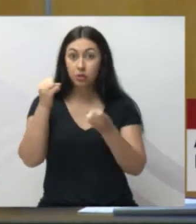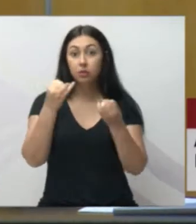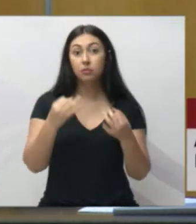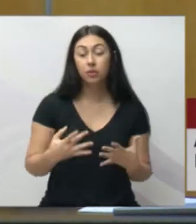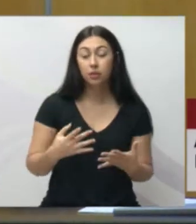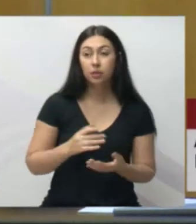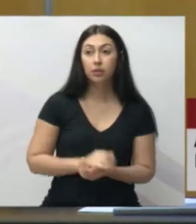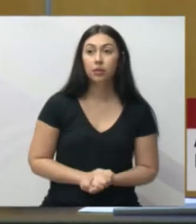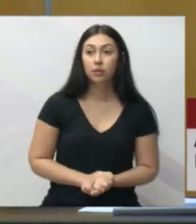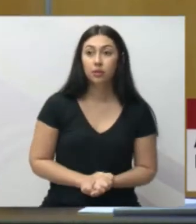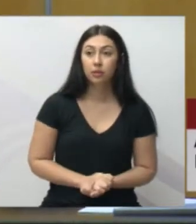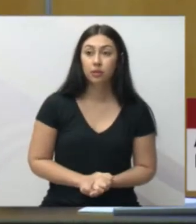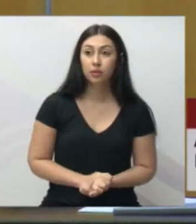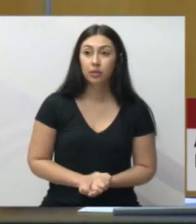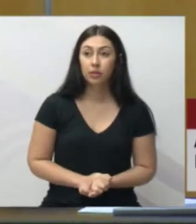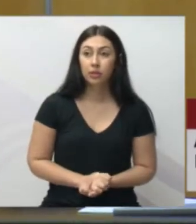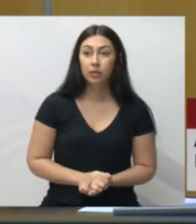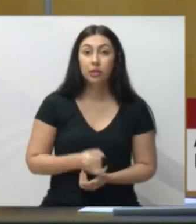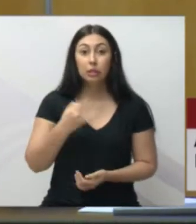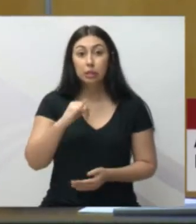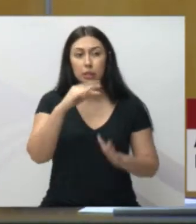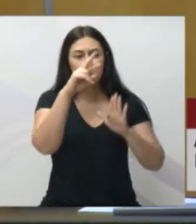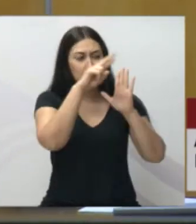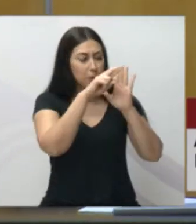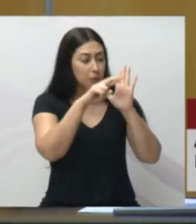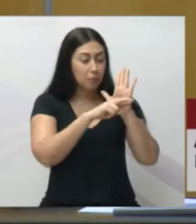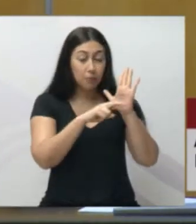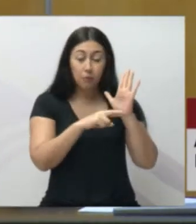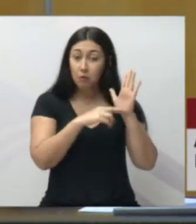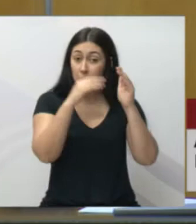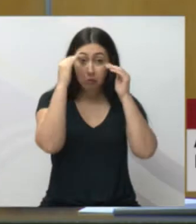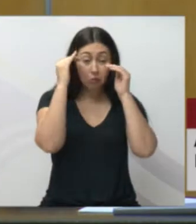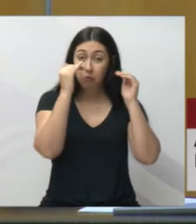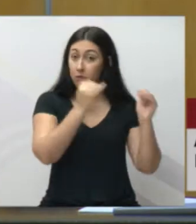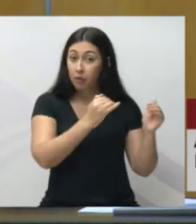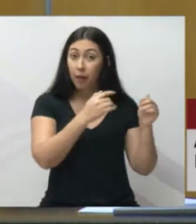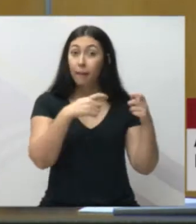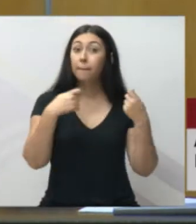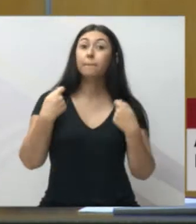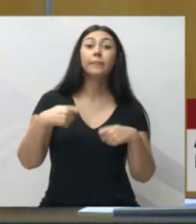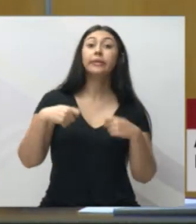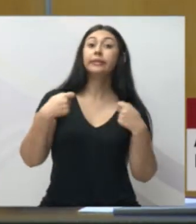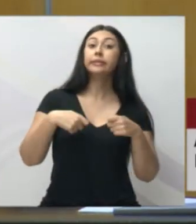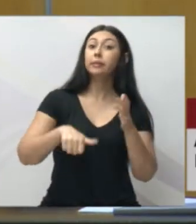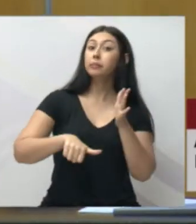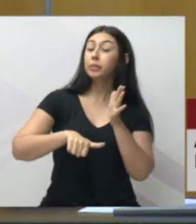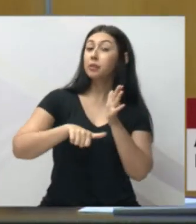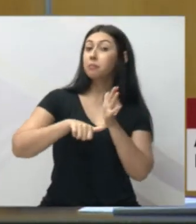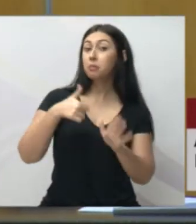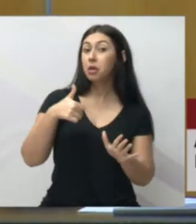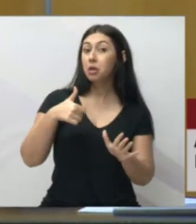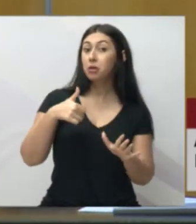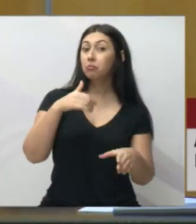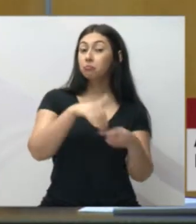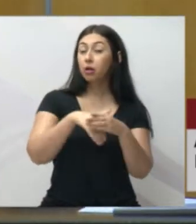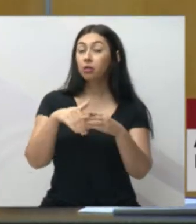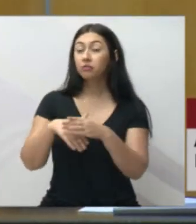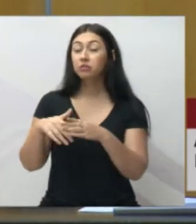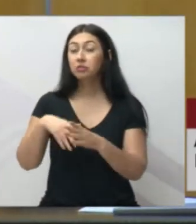possuam orquestração adequada do regimento interno desta Casa devem ser levados a plenário para decisão